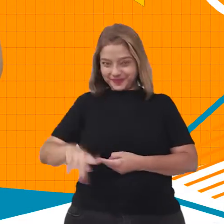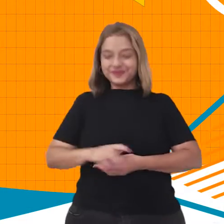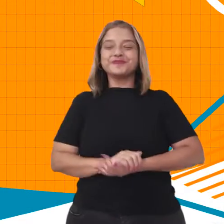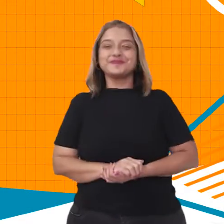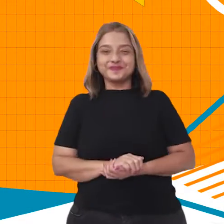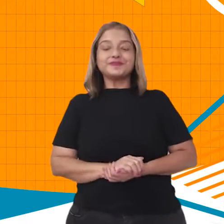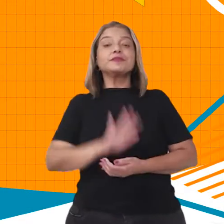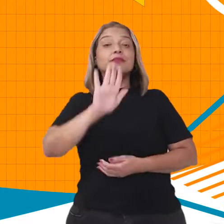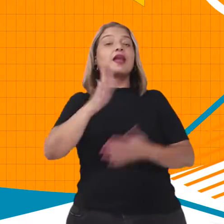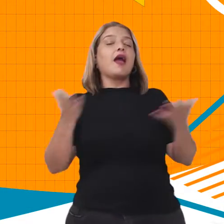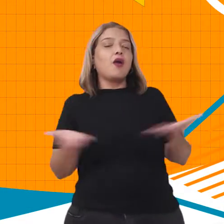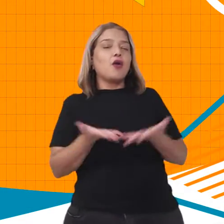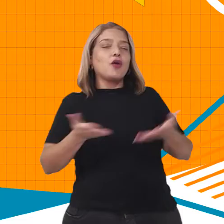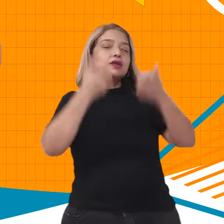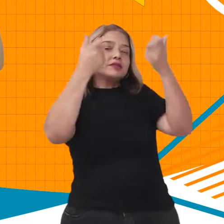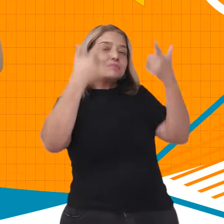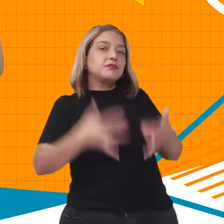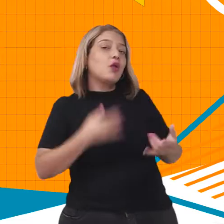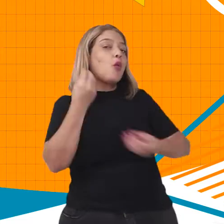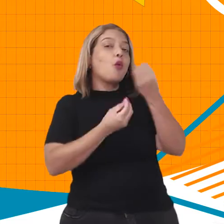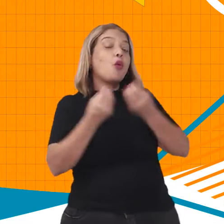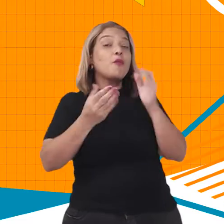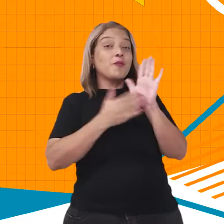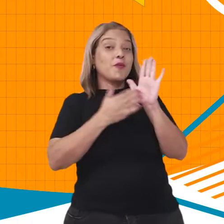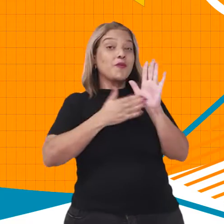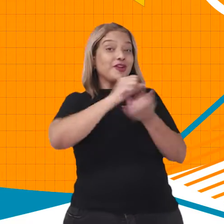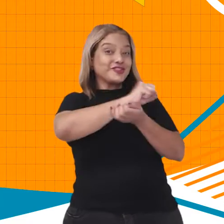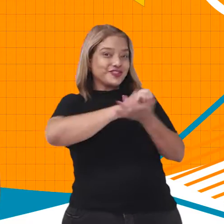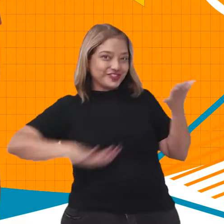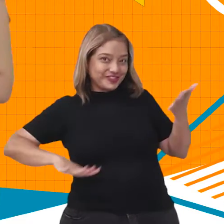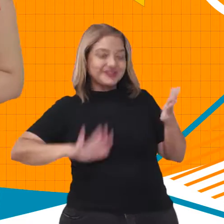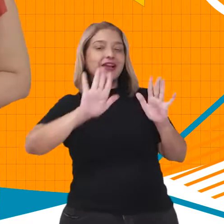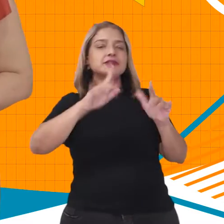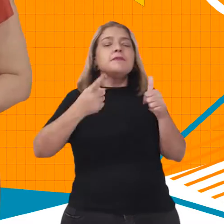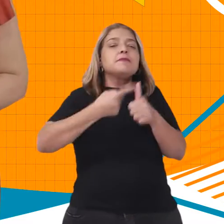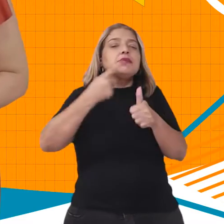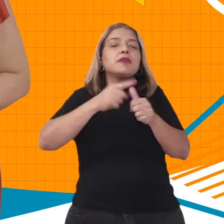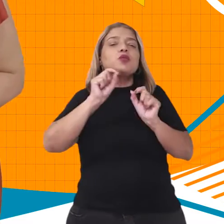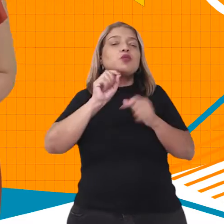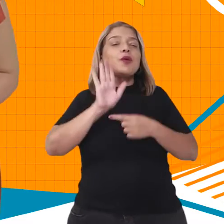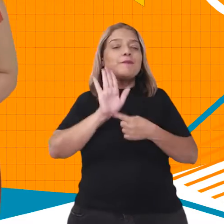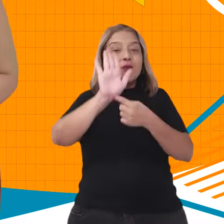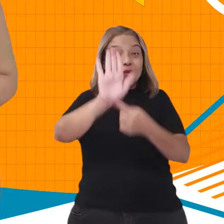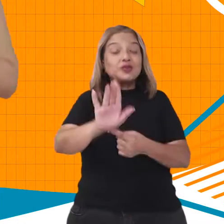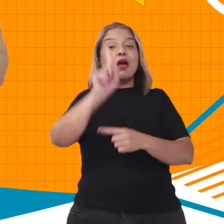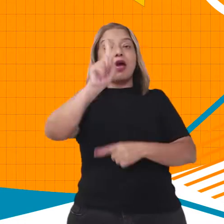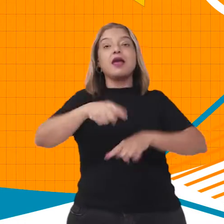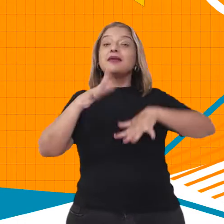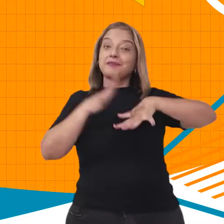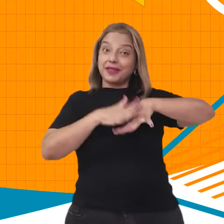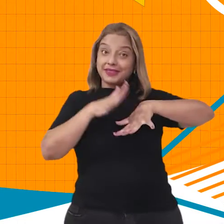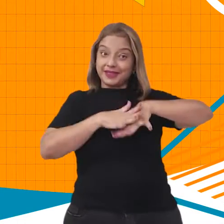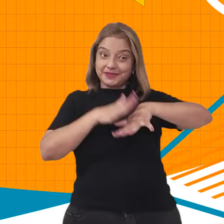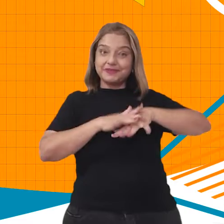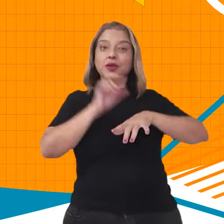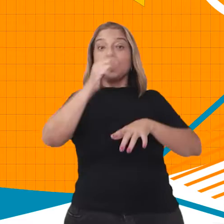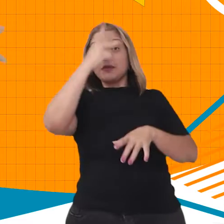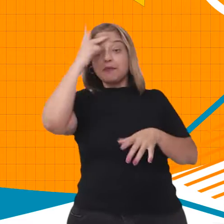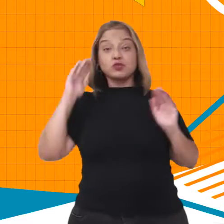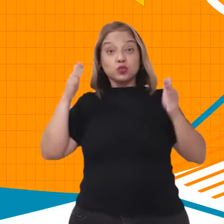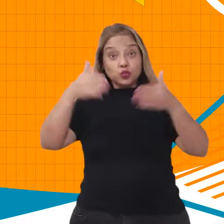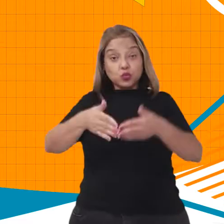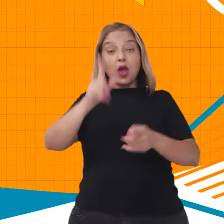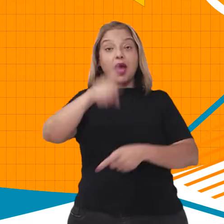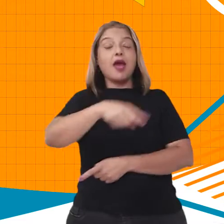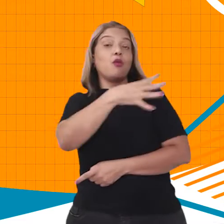hora de começar a falar das propostas de atividade. E a nossa primeira proposta é de matemática, direcionada para as turmas de